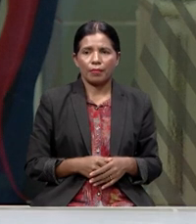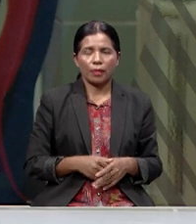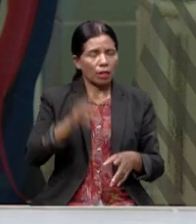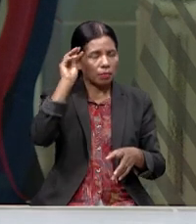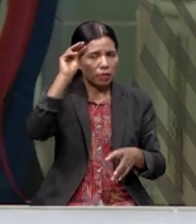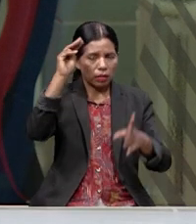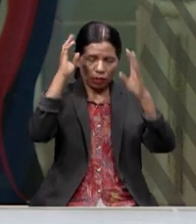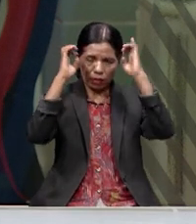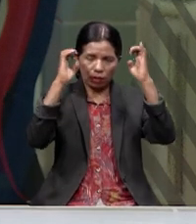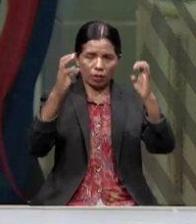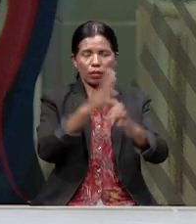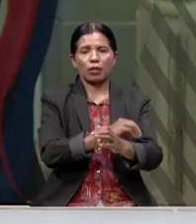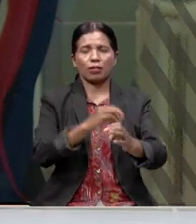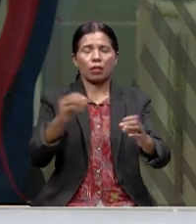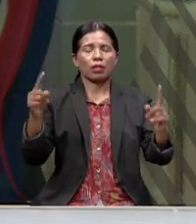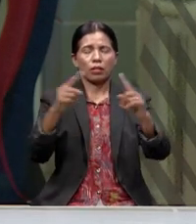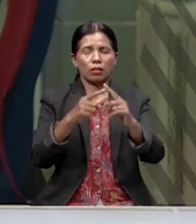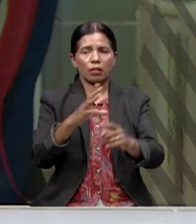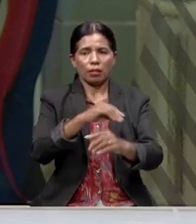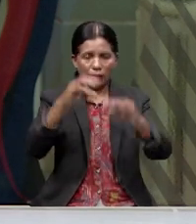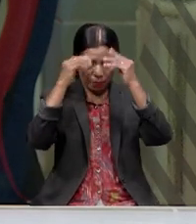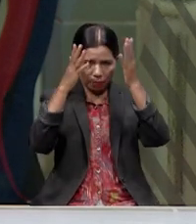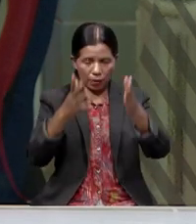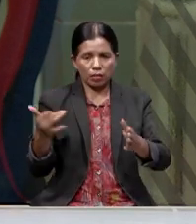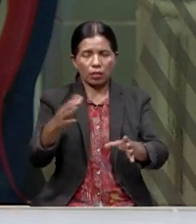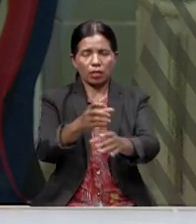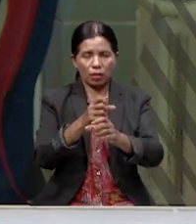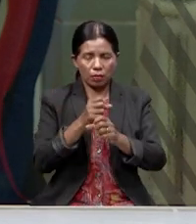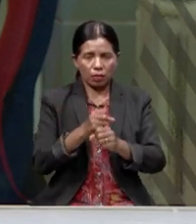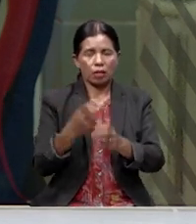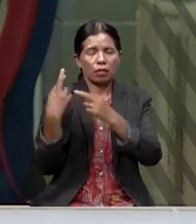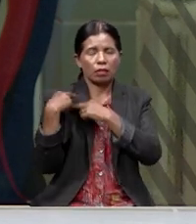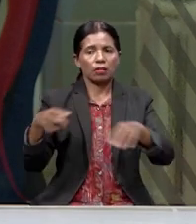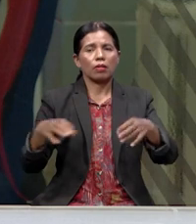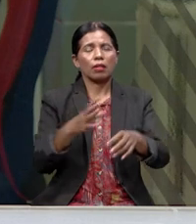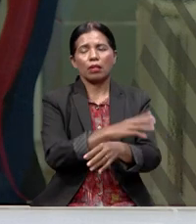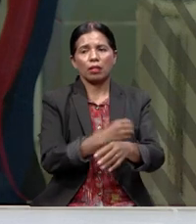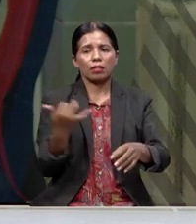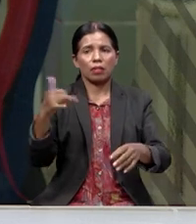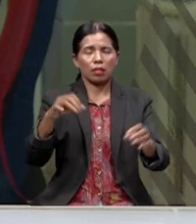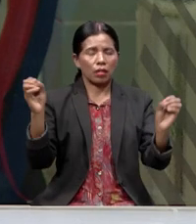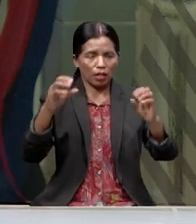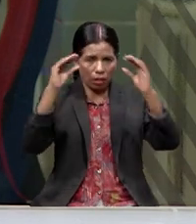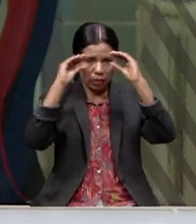Ministério da Educação e Meto do Balum Bajere Professor Sira Nebe Maximo na posse, mas que durante ne Sira nunca